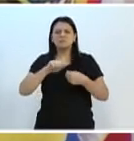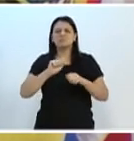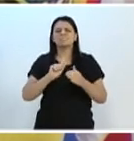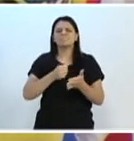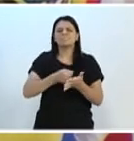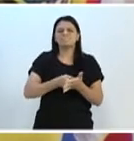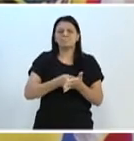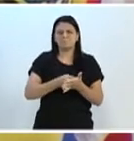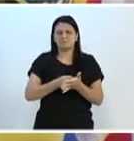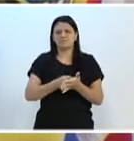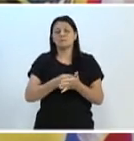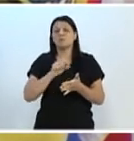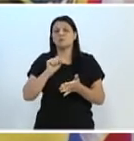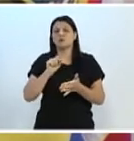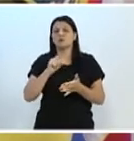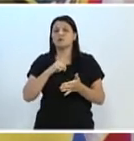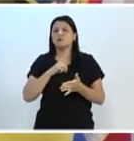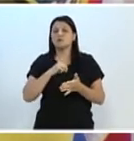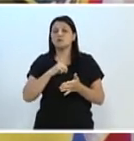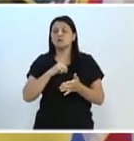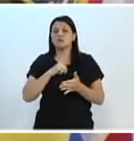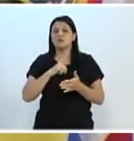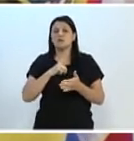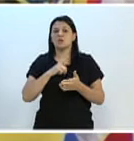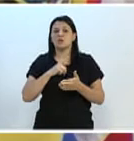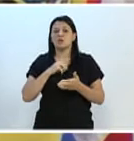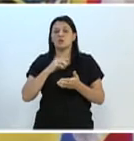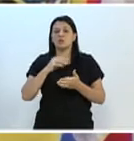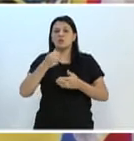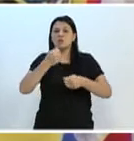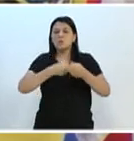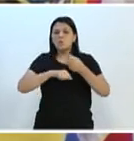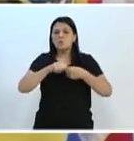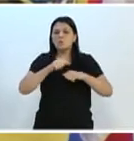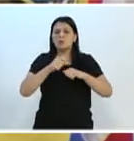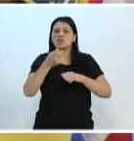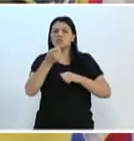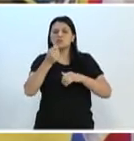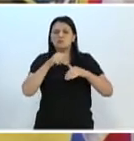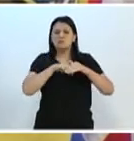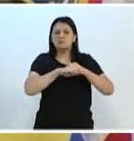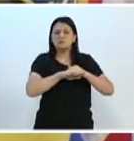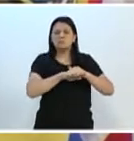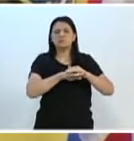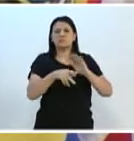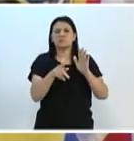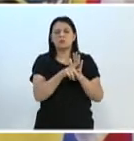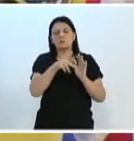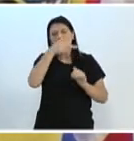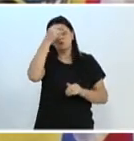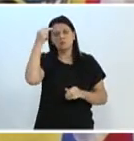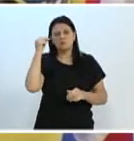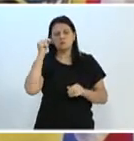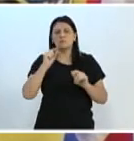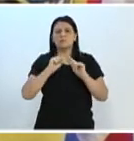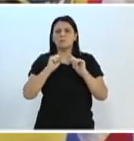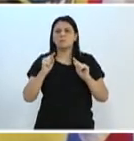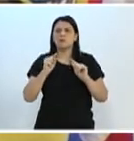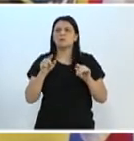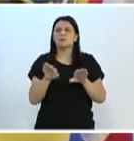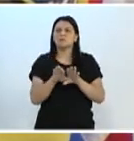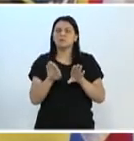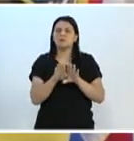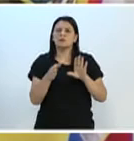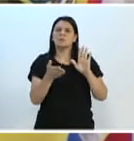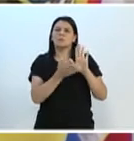Nós geraríamos essa economia de recurso a mais ainda ao Executivo, mas gostaríamos aqui de trazer a